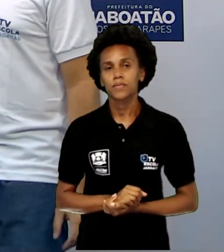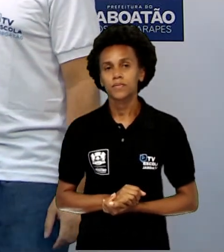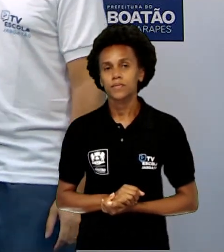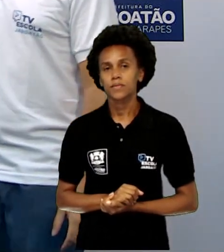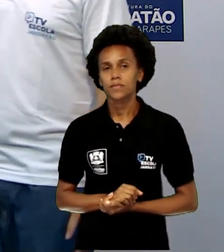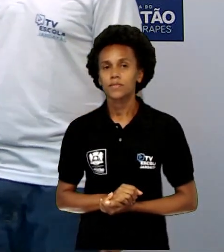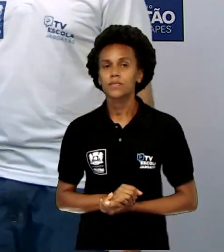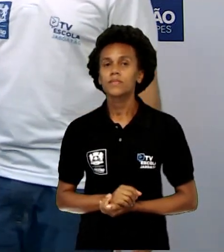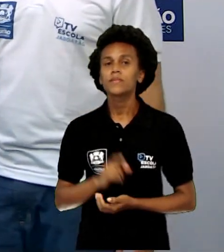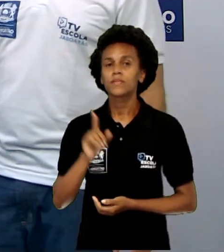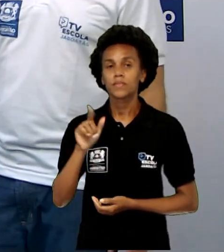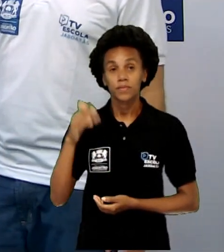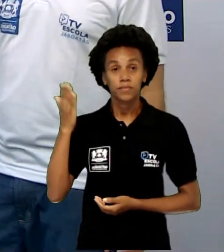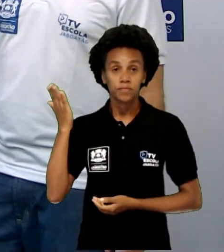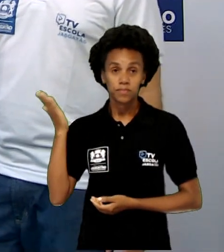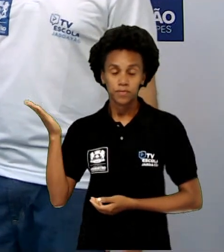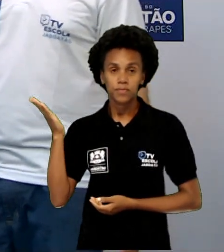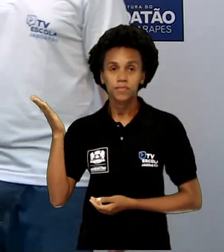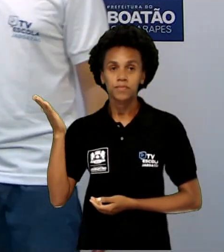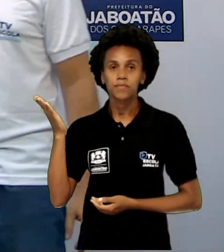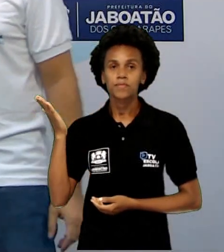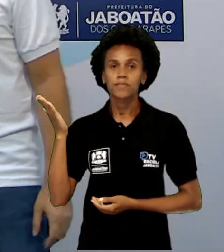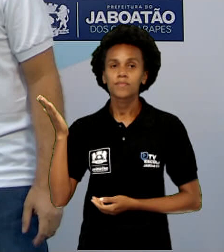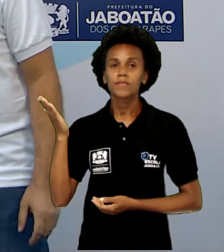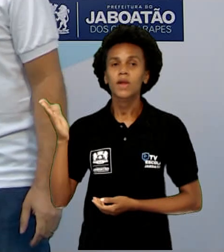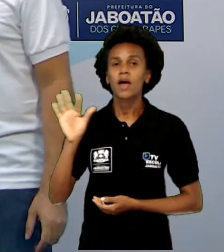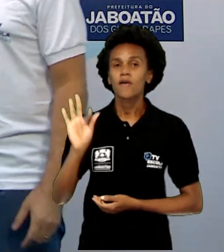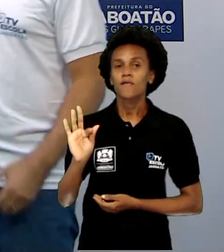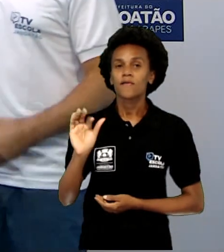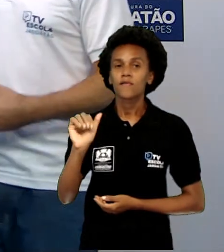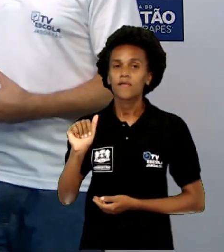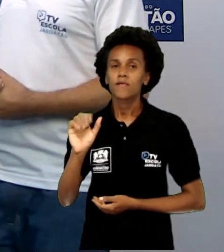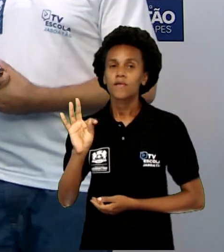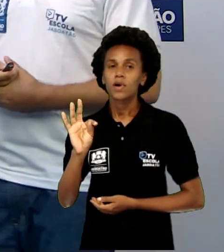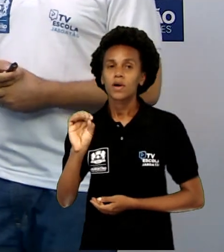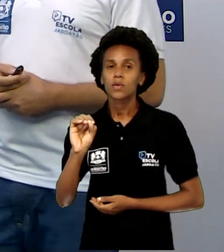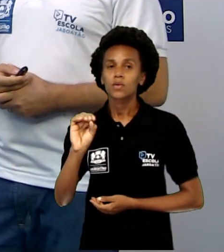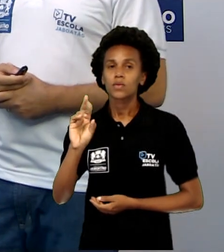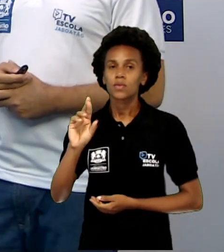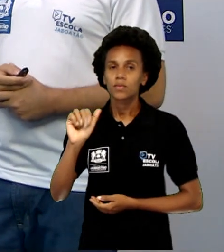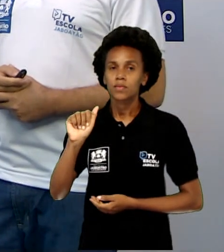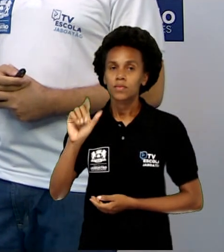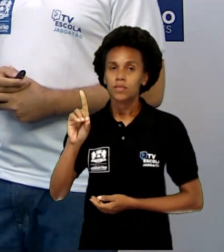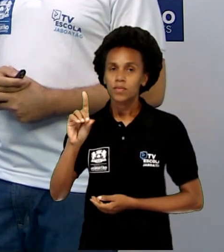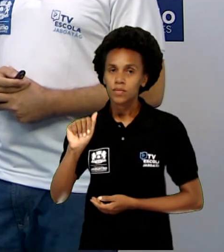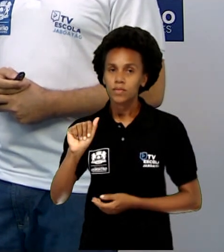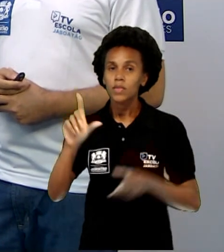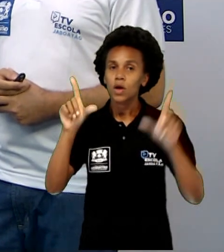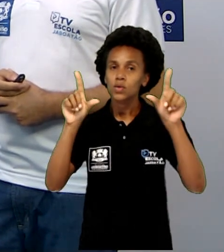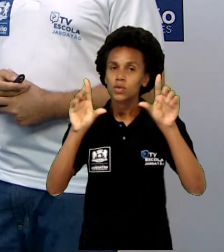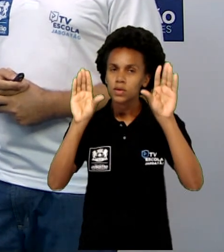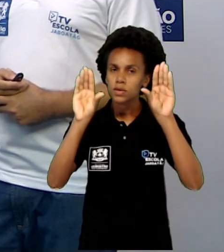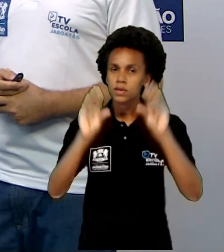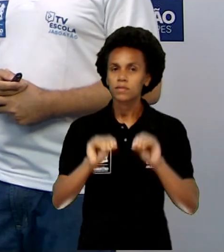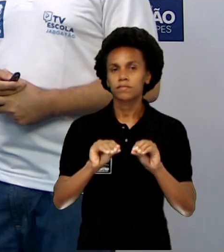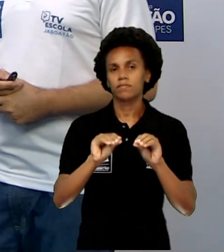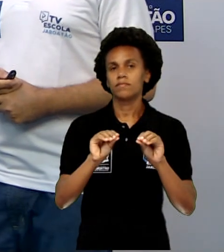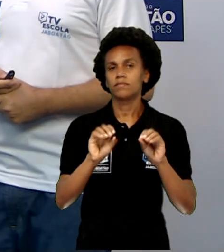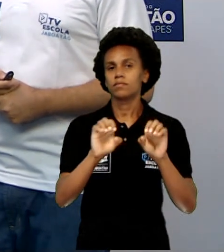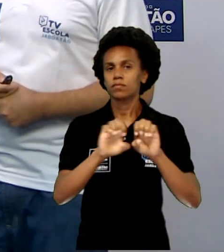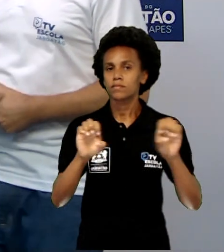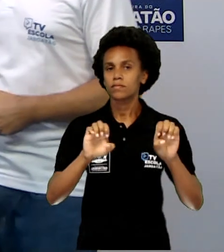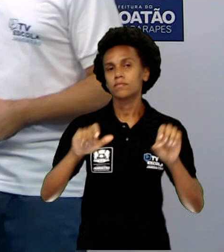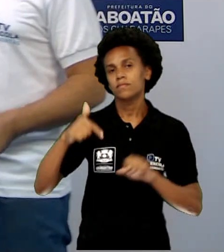Portanto, esta, pessoal, é a forma fatorada da equação do segundo grau, certo? Com